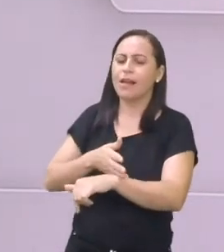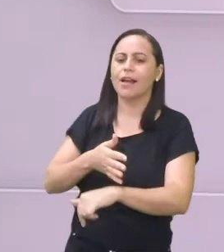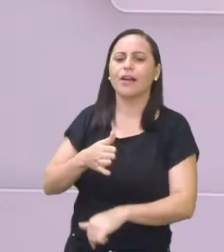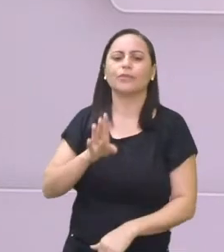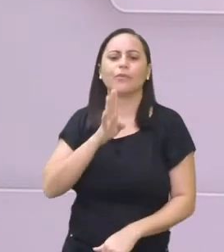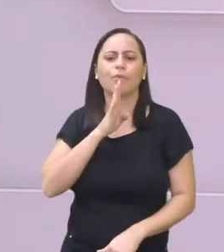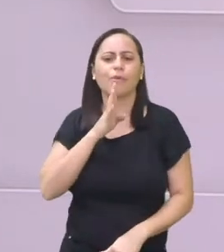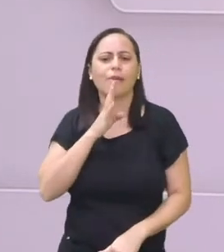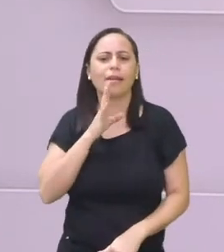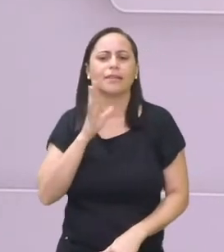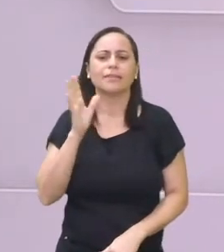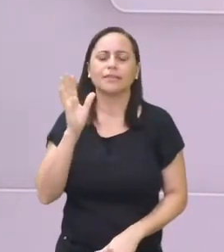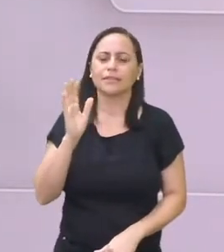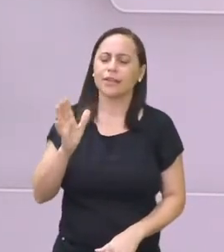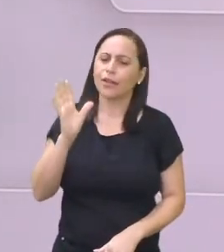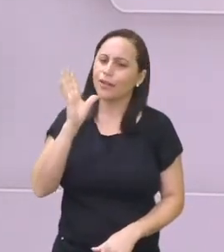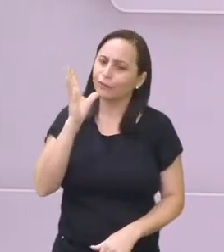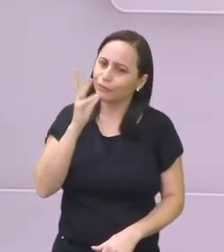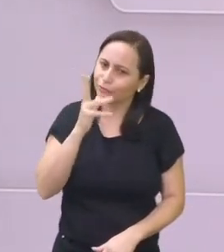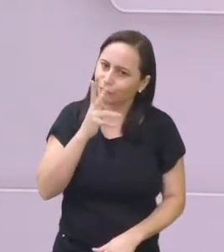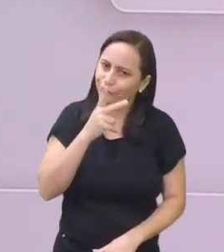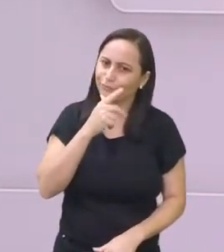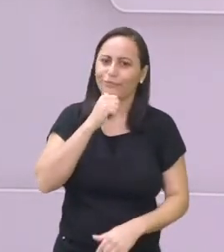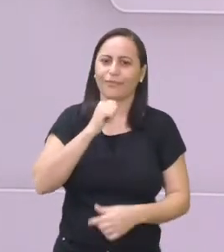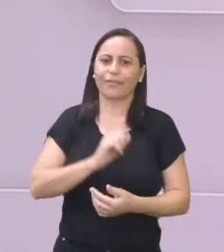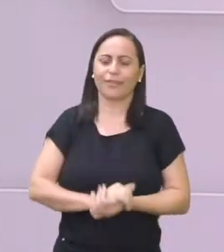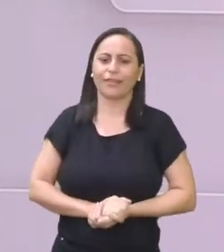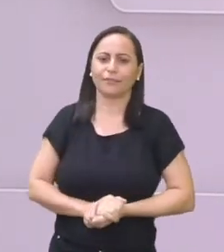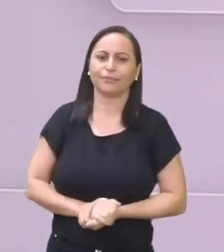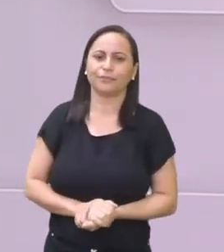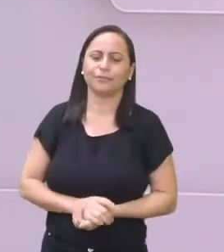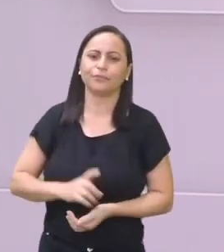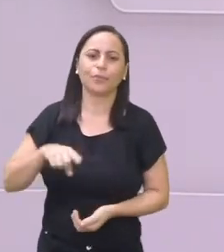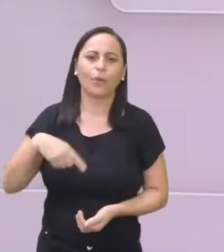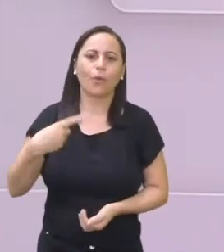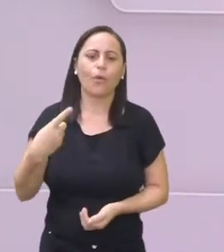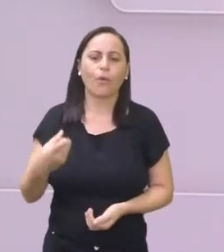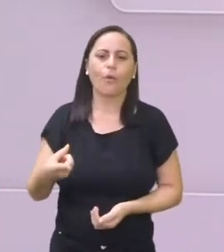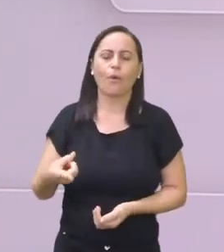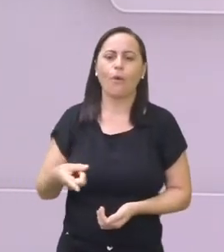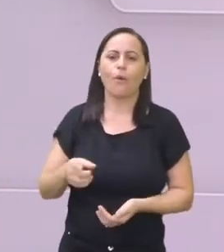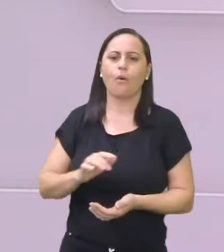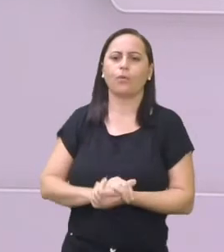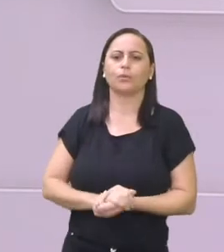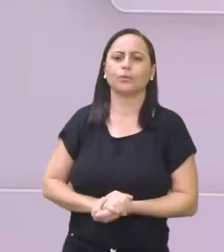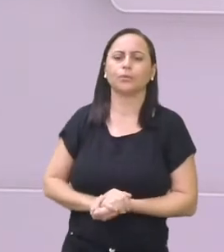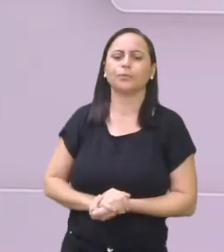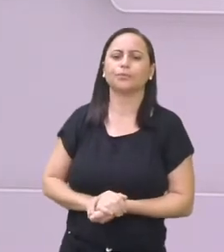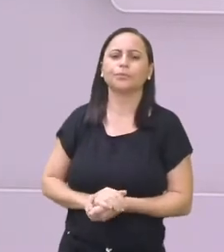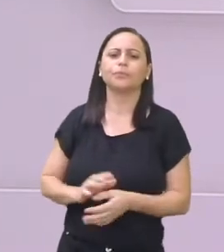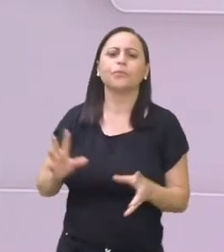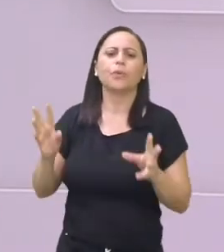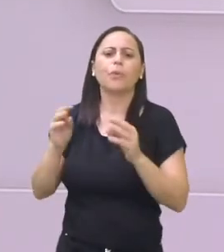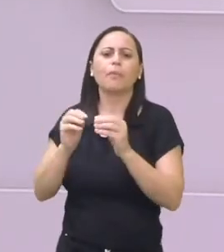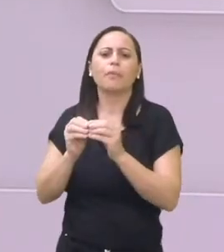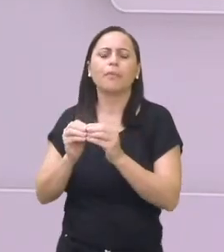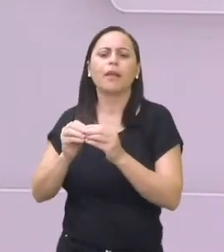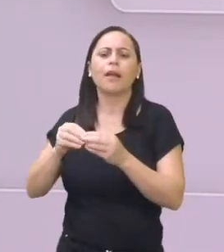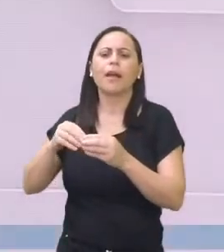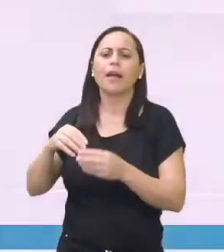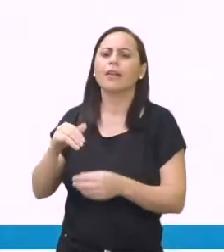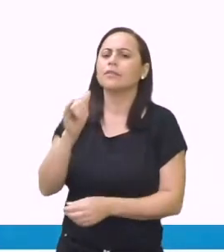aos poucos. Vamos à nossa próxima, ó. Complete de acordo com o exemplo.